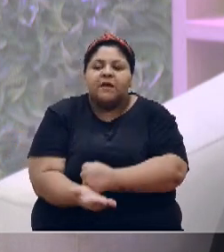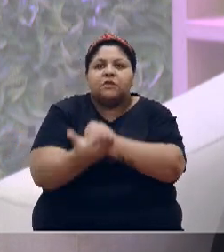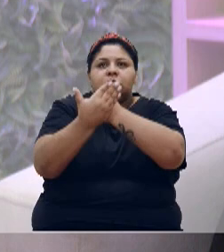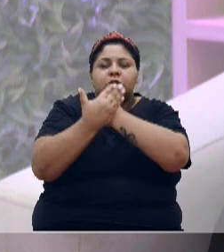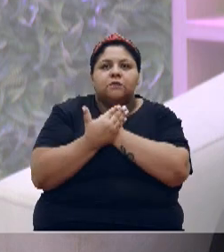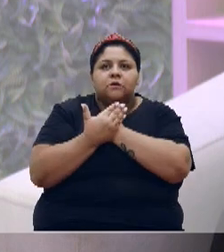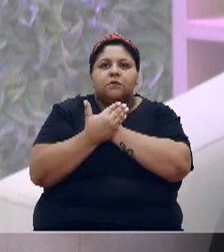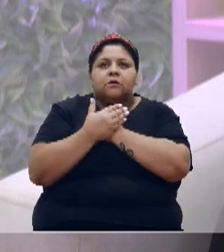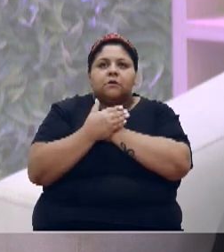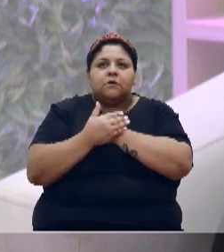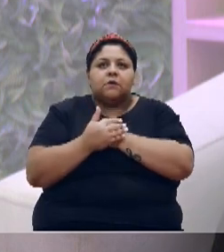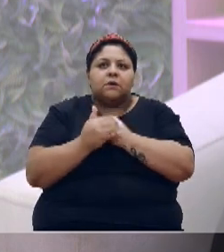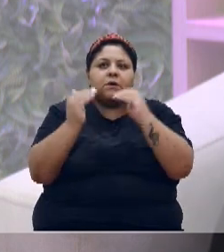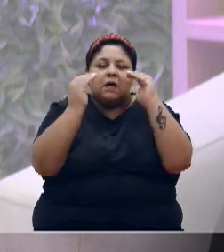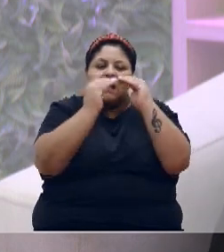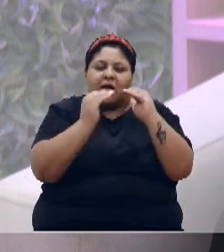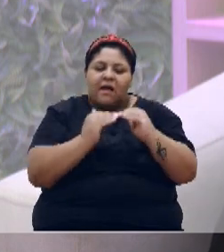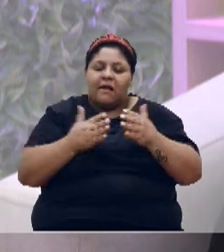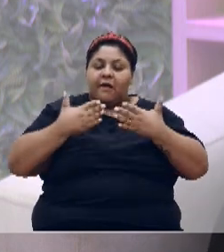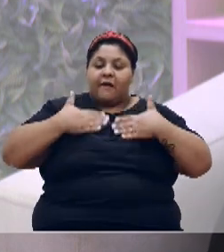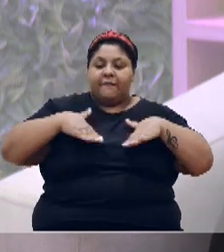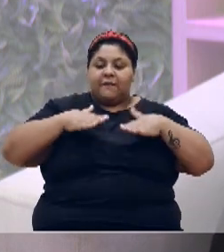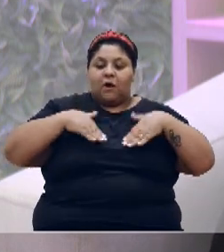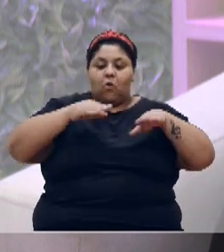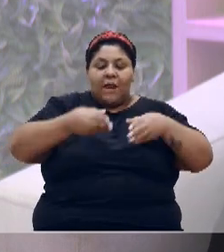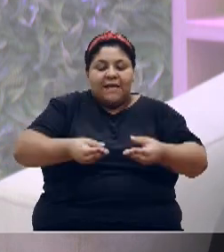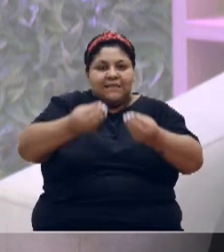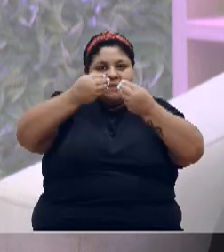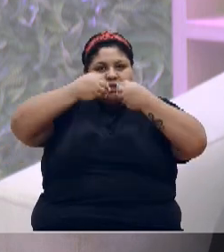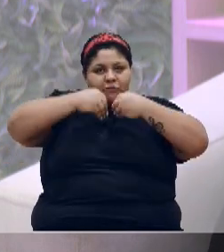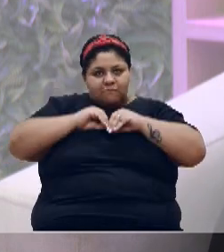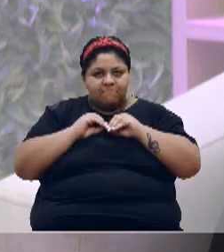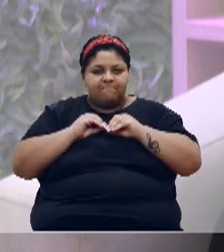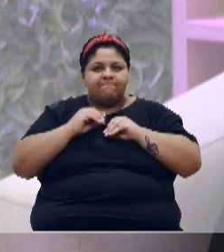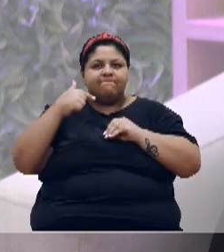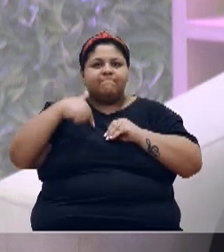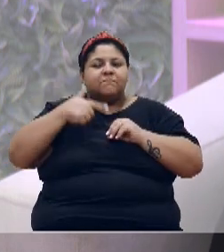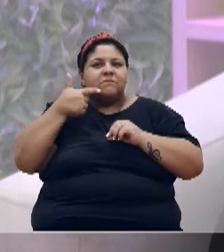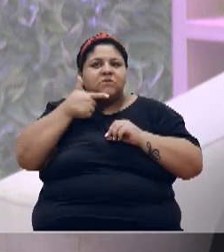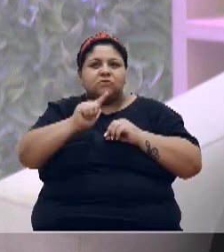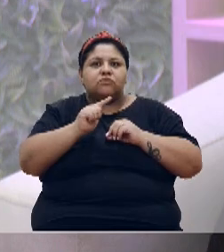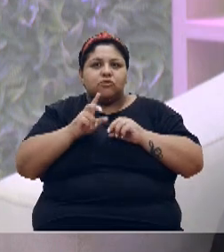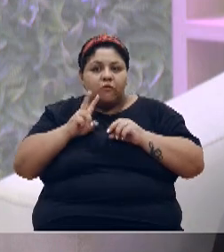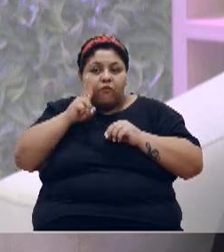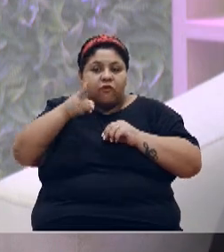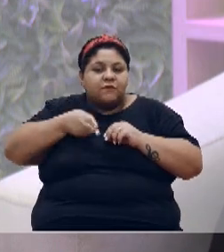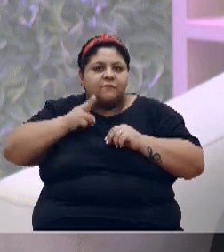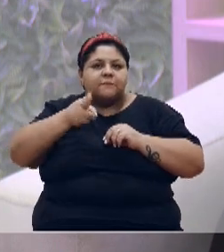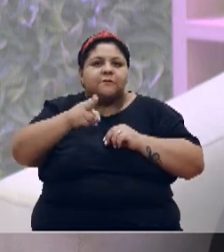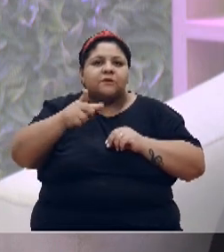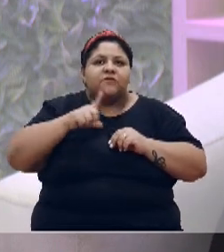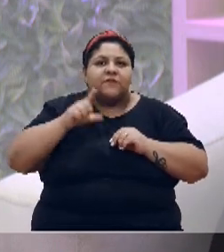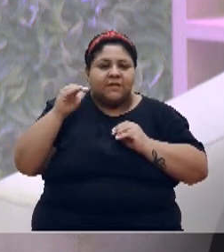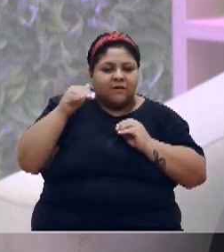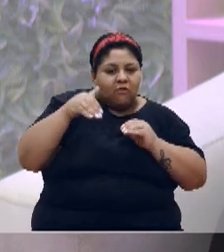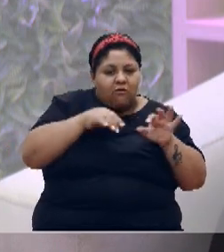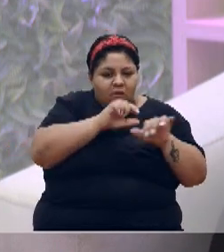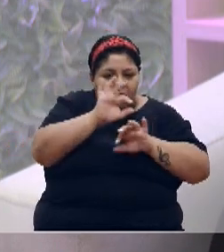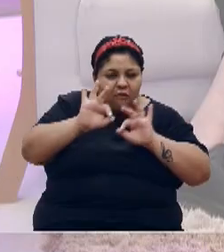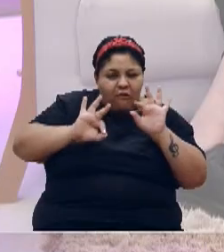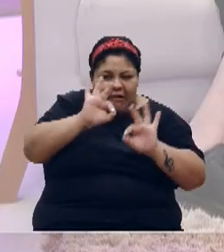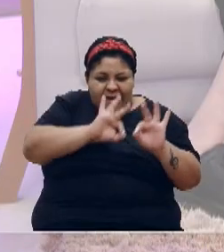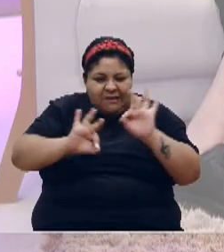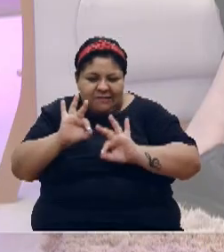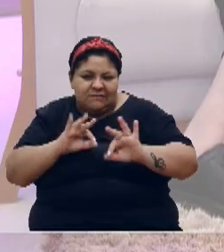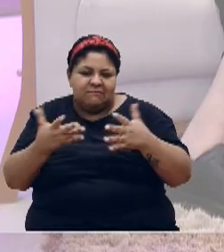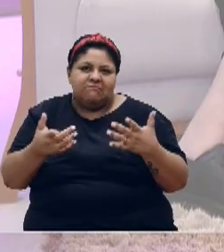a assimilar, a acomodar esse sentimento para eu conseguir ter força para seguir. Tu vai ter que redirecionar as coisas, senão